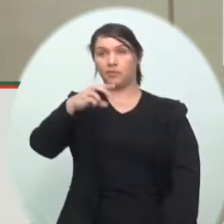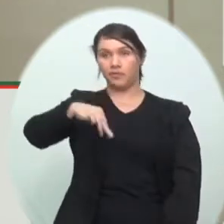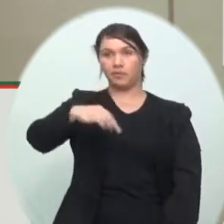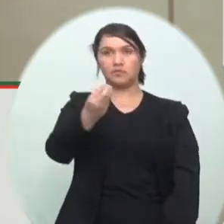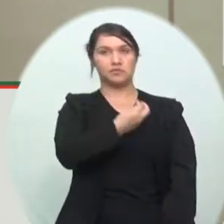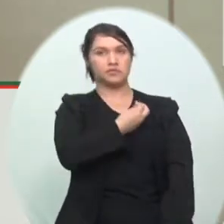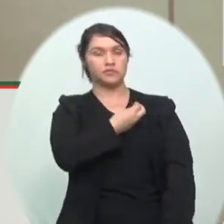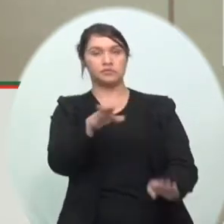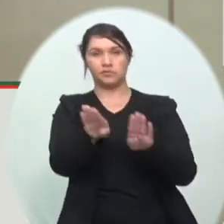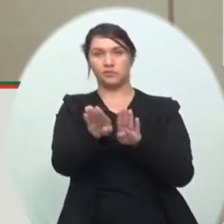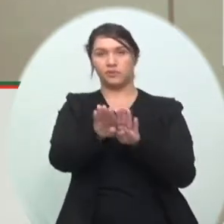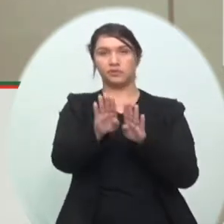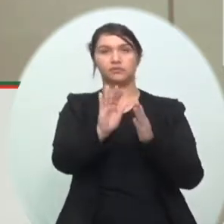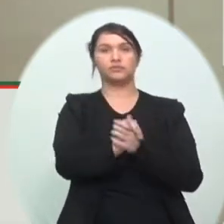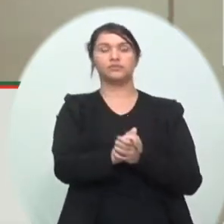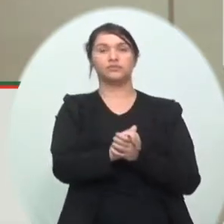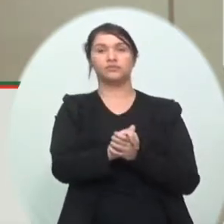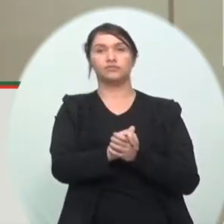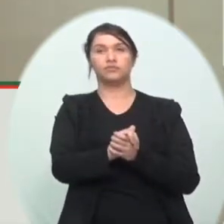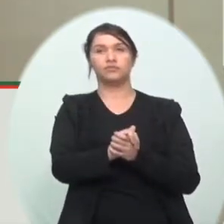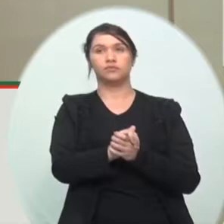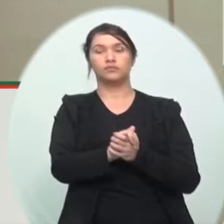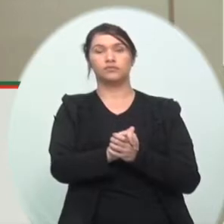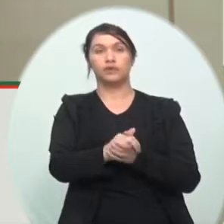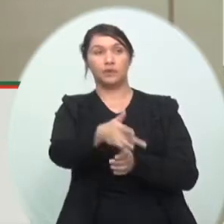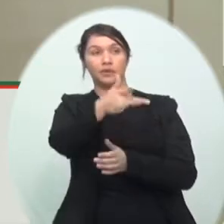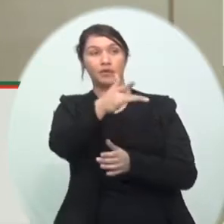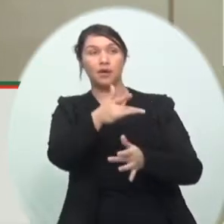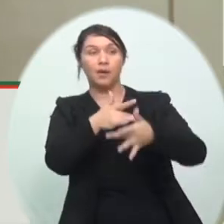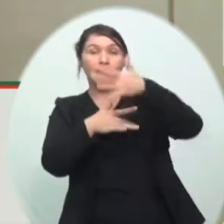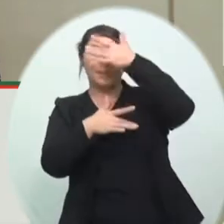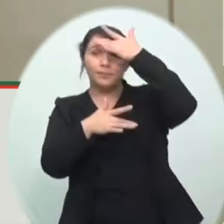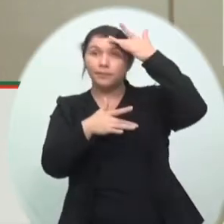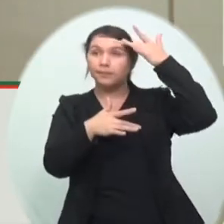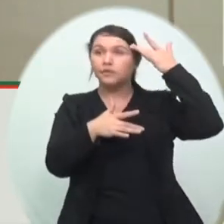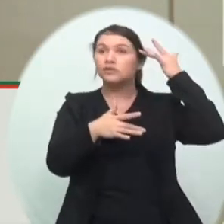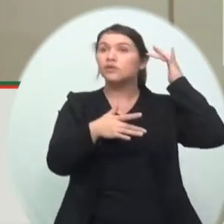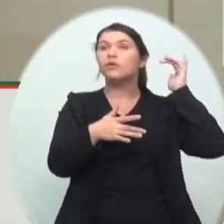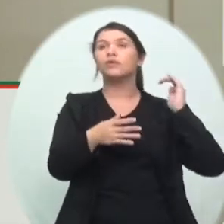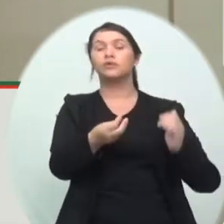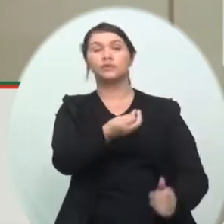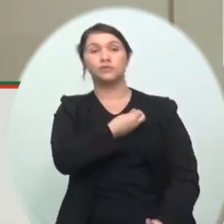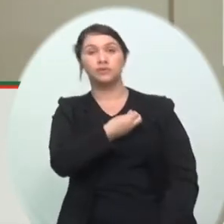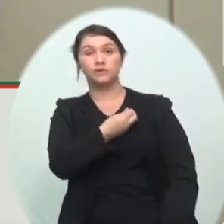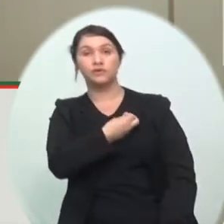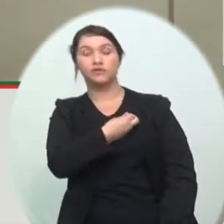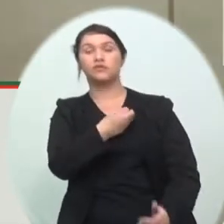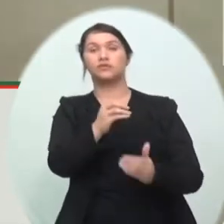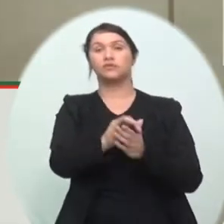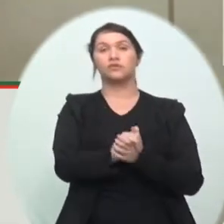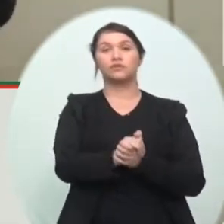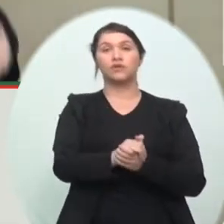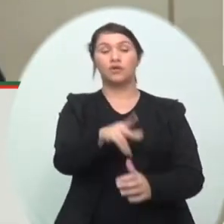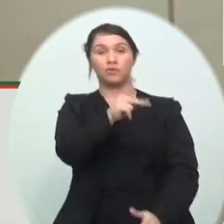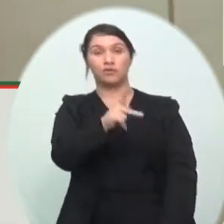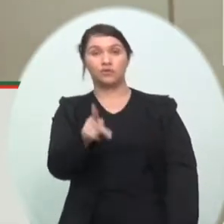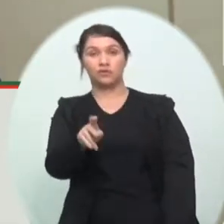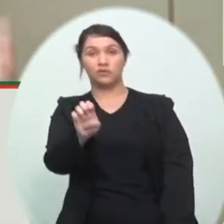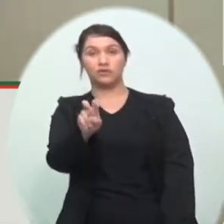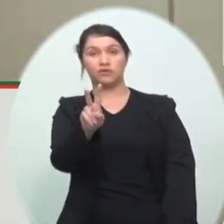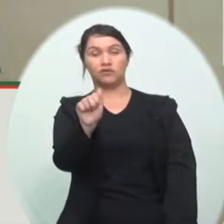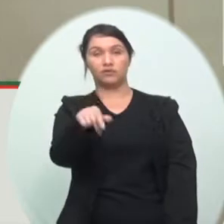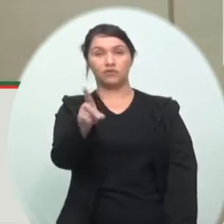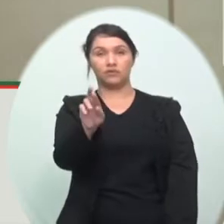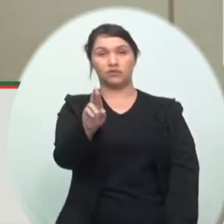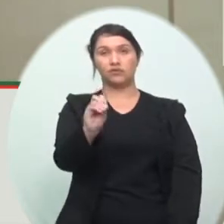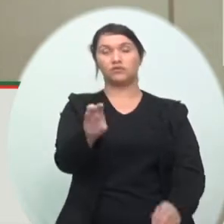os que nos acompanham também nas galerias, professor Ivânio, o Júlio, que fez um abraço